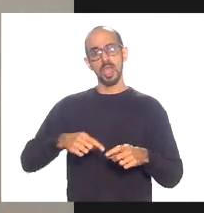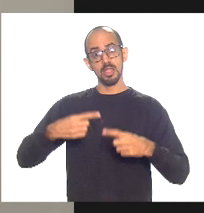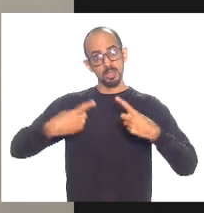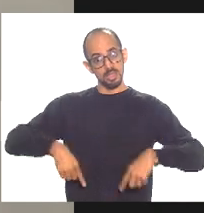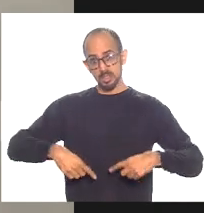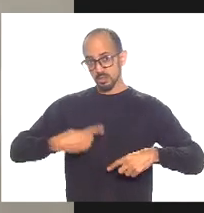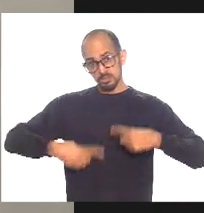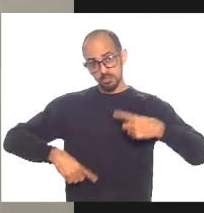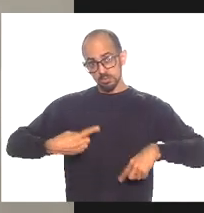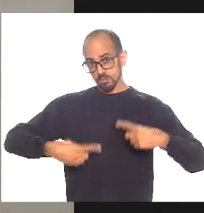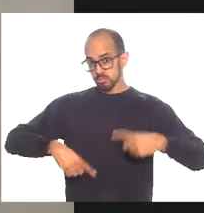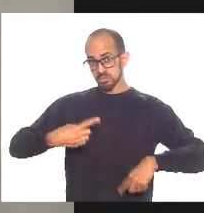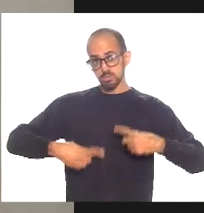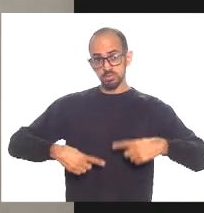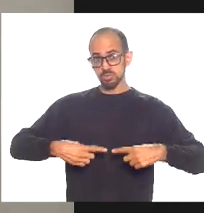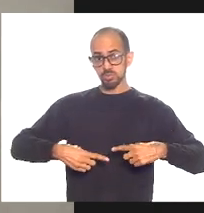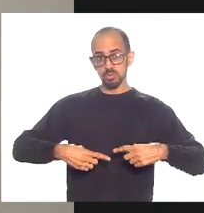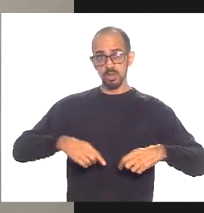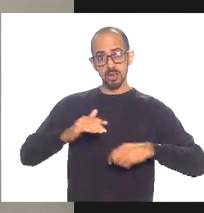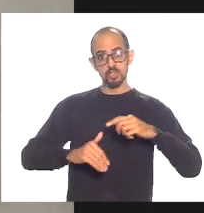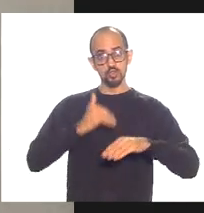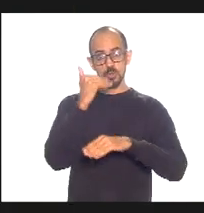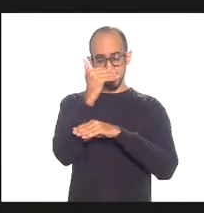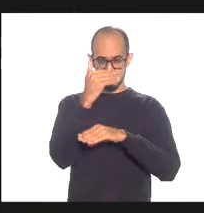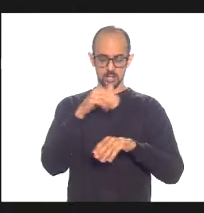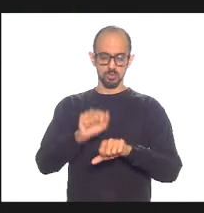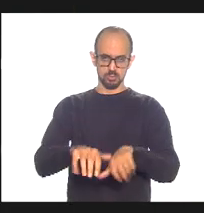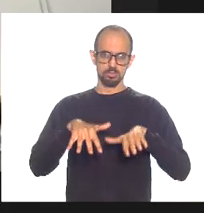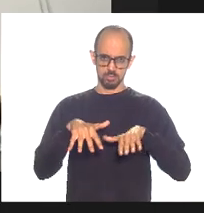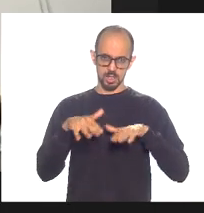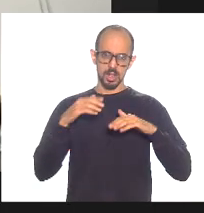plenário soberano da Assembleia Legislativa. Obrigado, presidente.